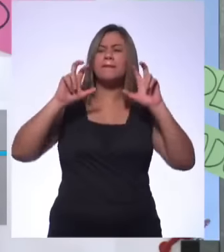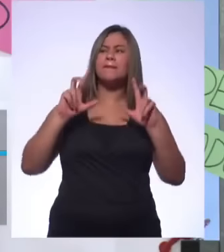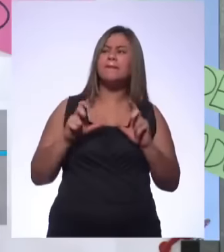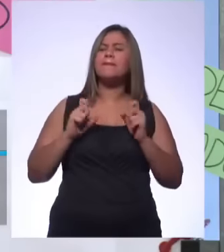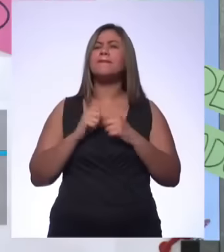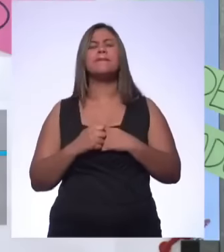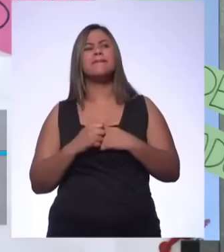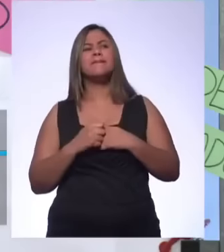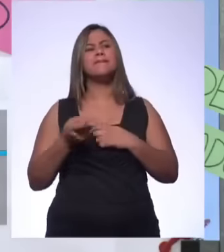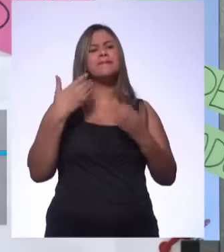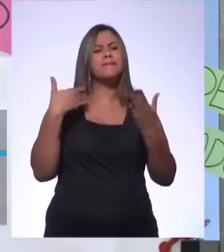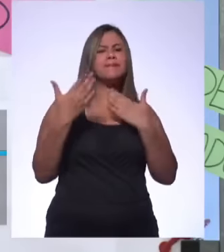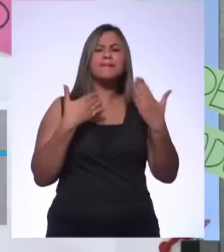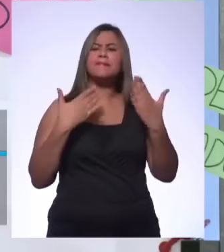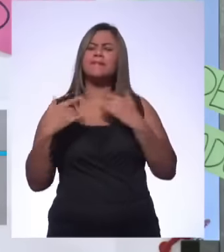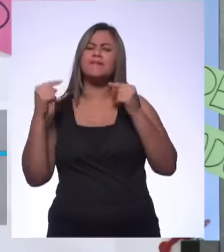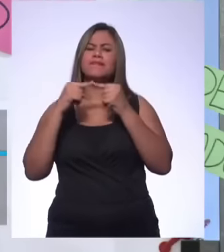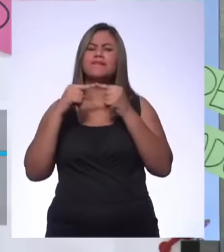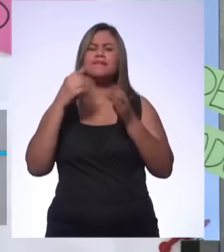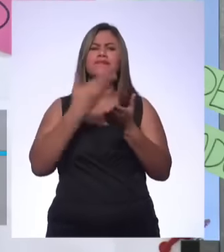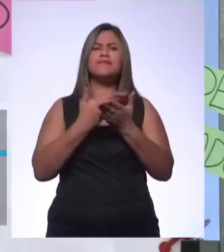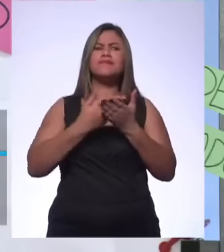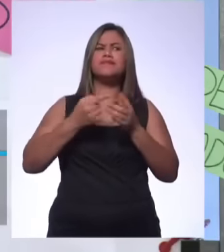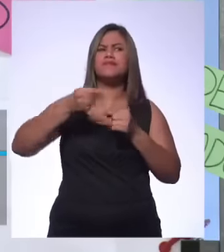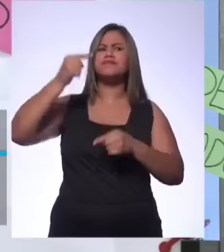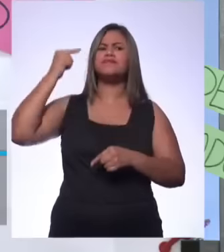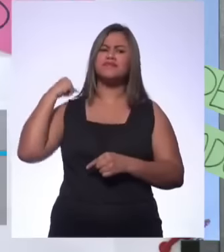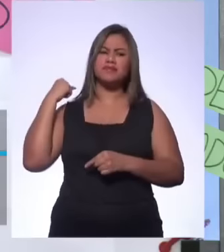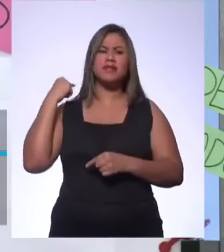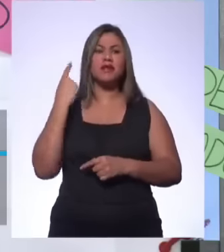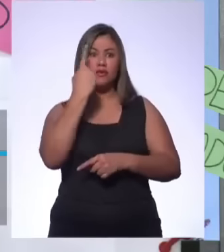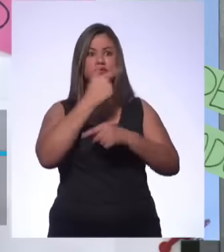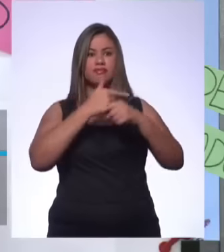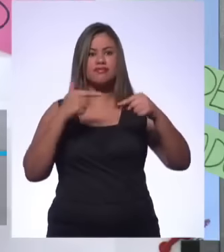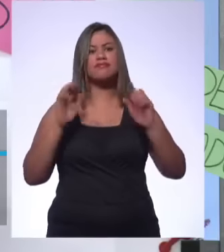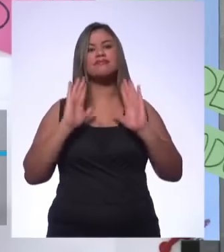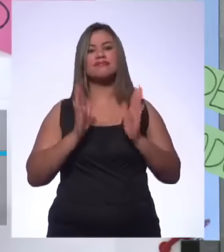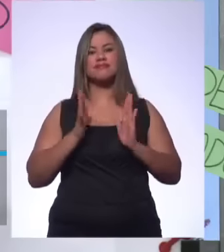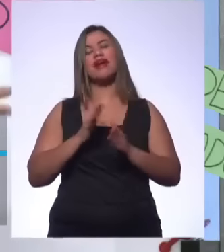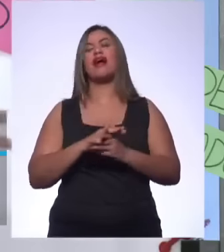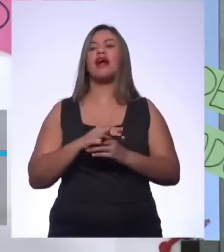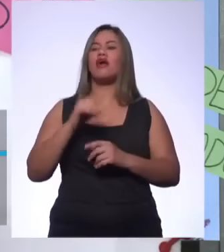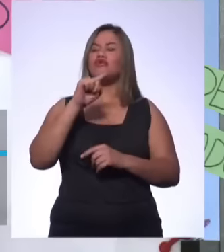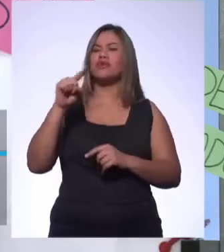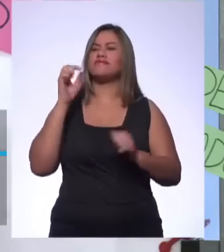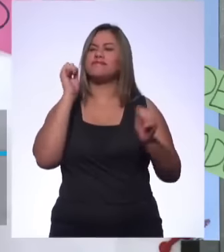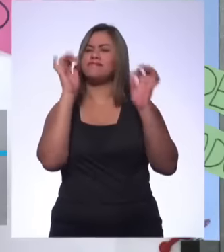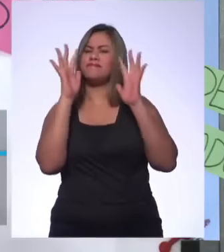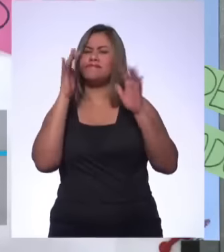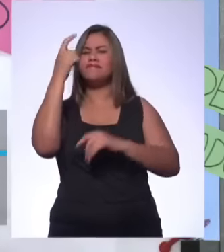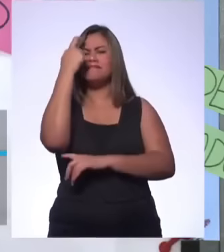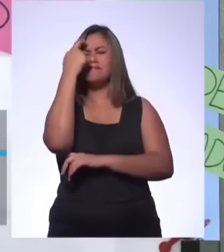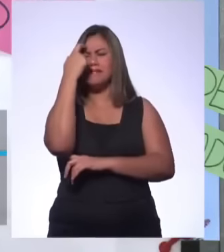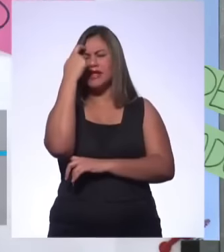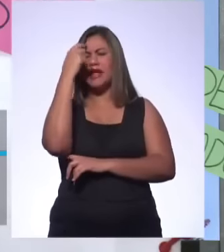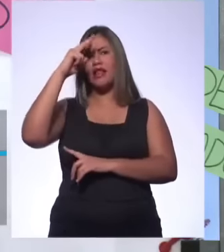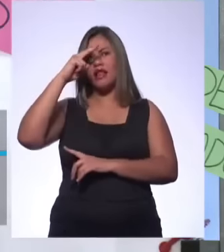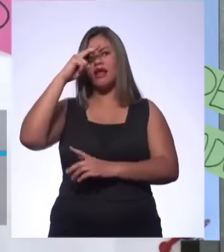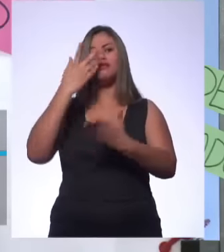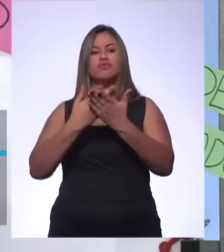O que nós conversamos na aula anterior? Já faz um tempinho, foi semana passada. Então, vão levantando aí os temas, o que vocês se lembram da